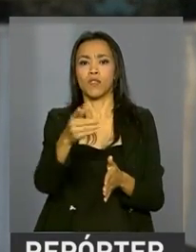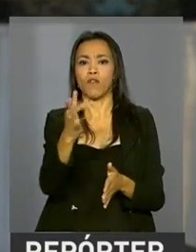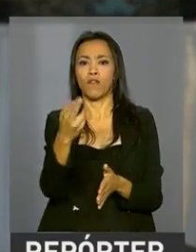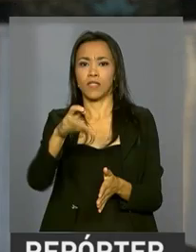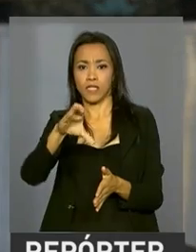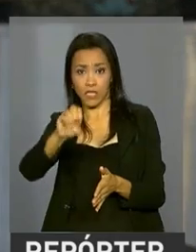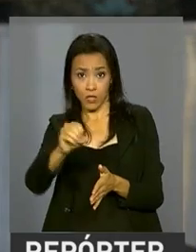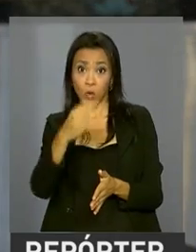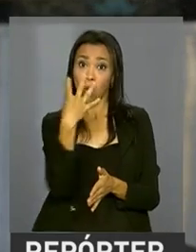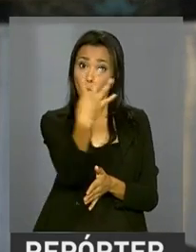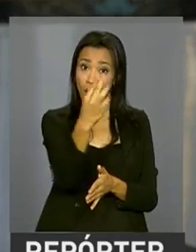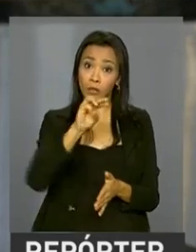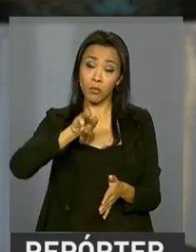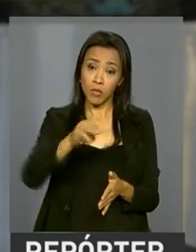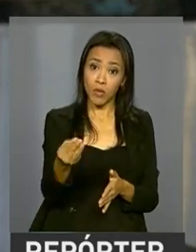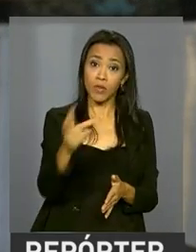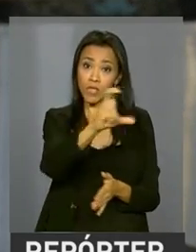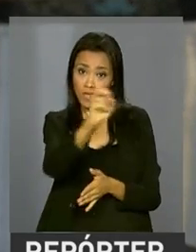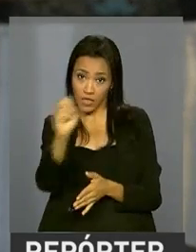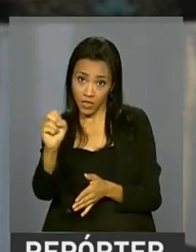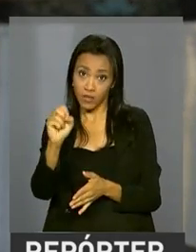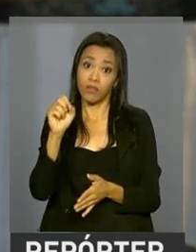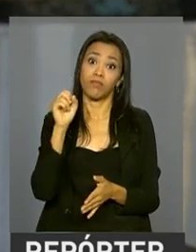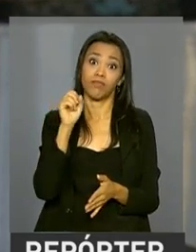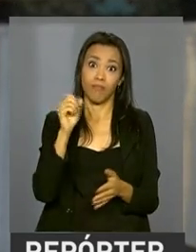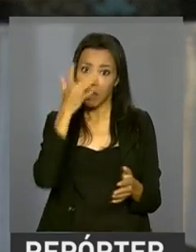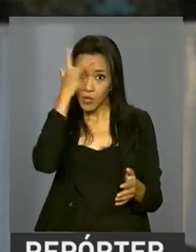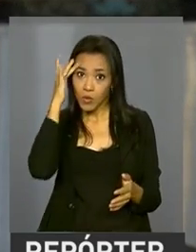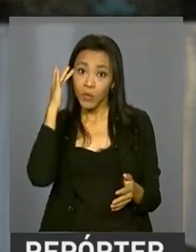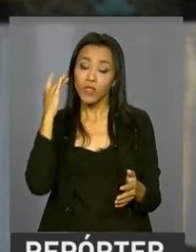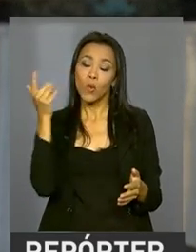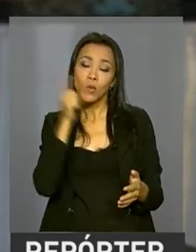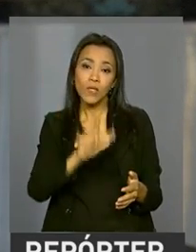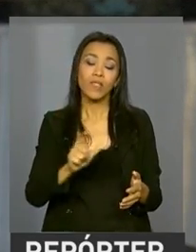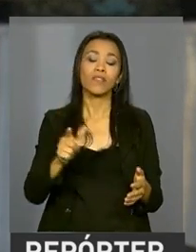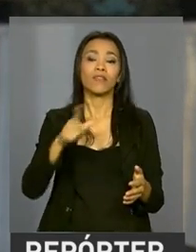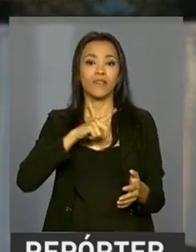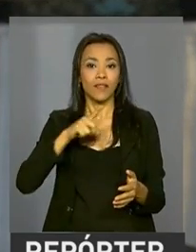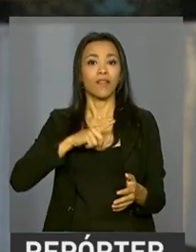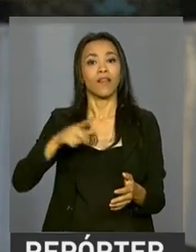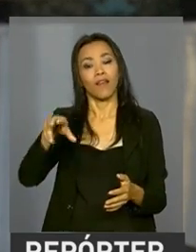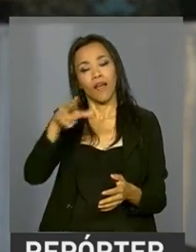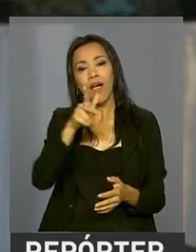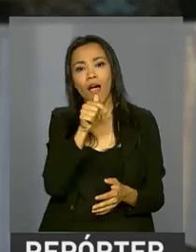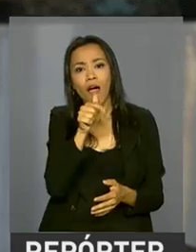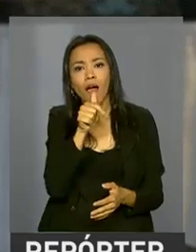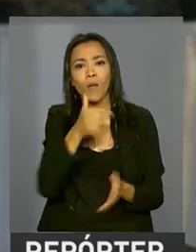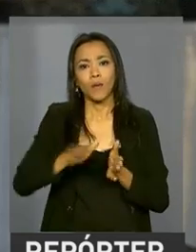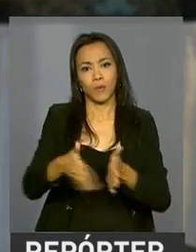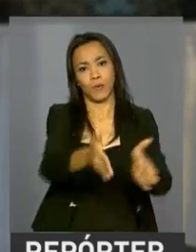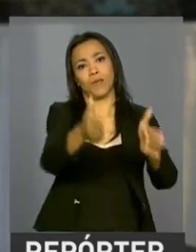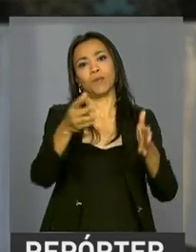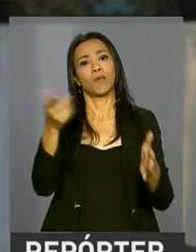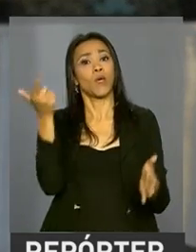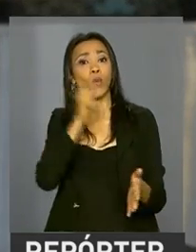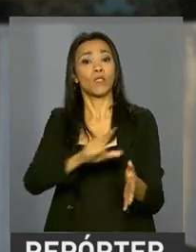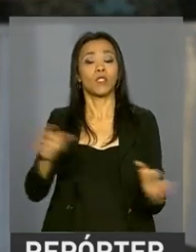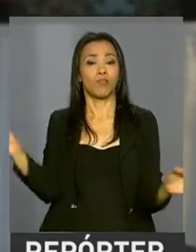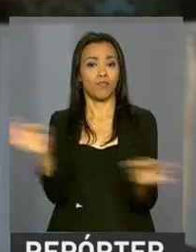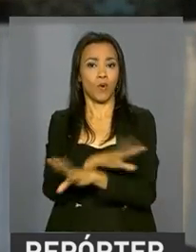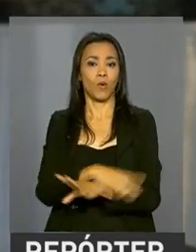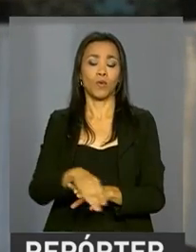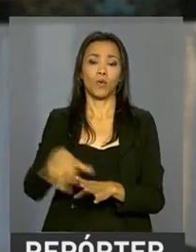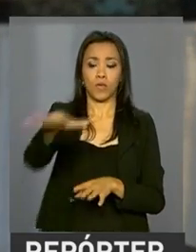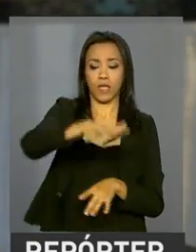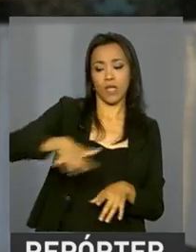de pessoas da Paraíba e de Pernambuco começaram a receber as águas do rio. É que foi concluído o eixo leste do projeto de integração